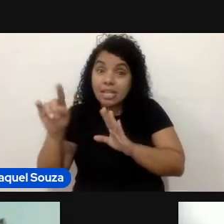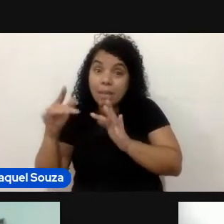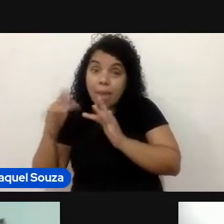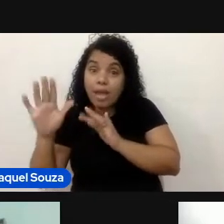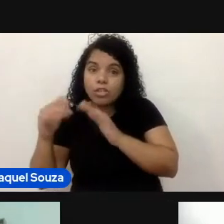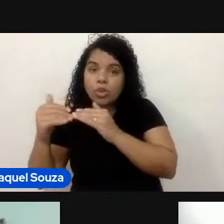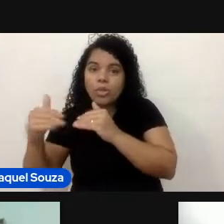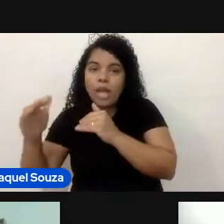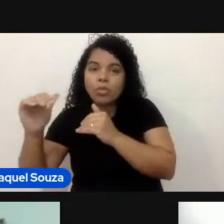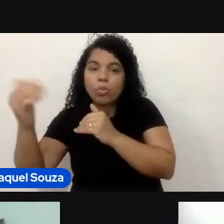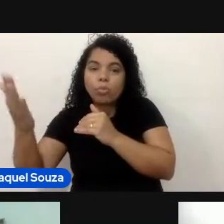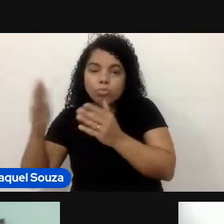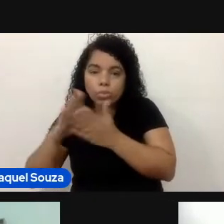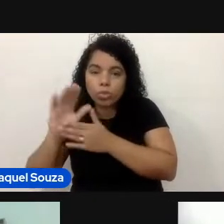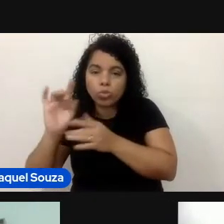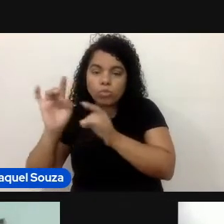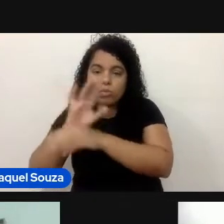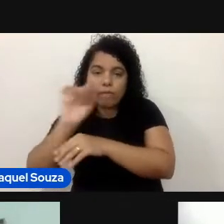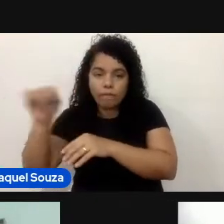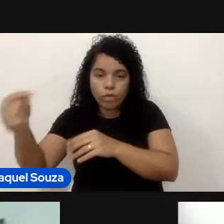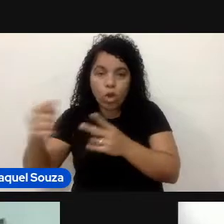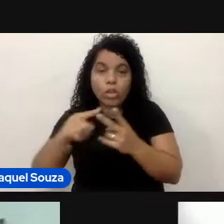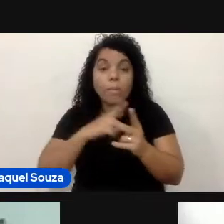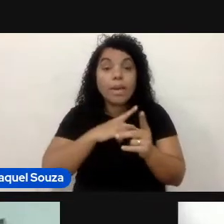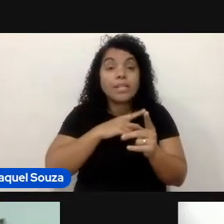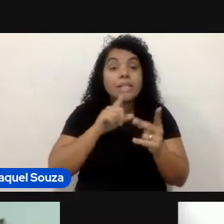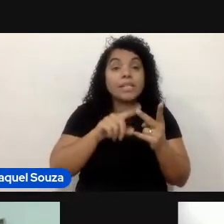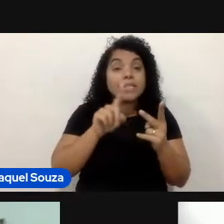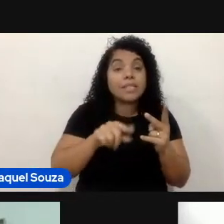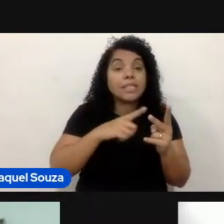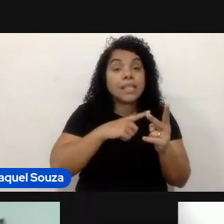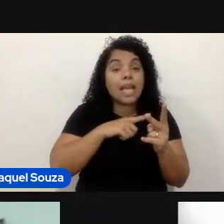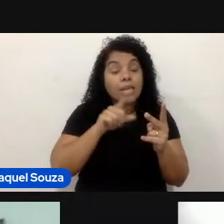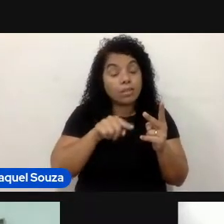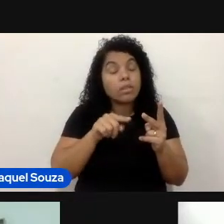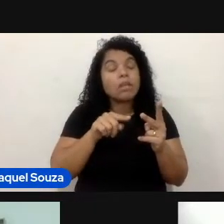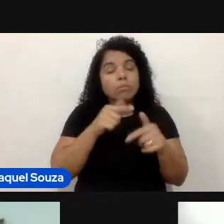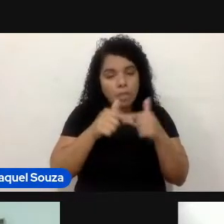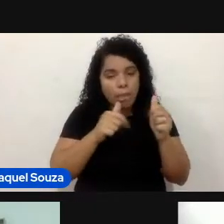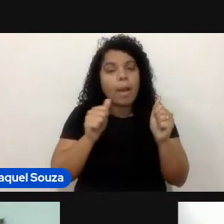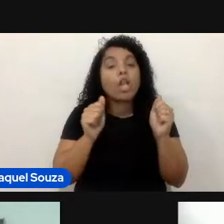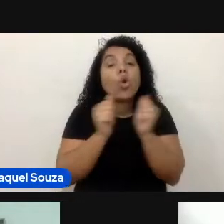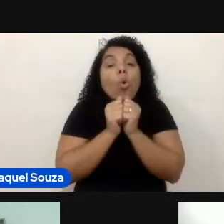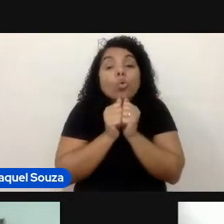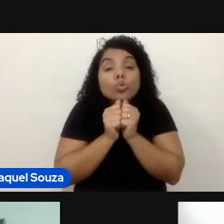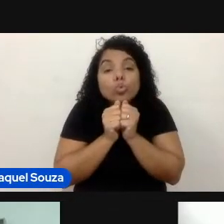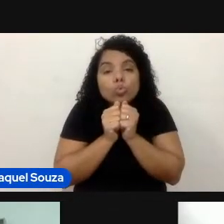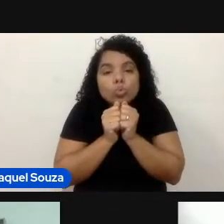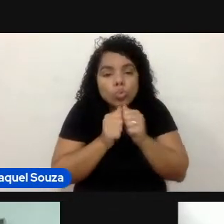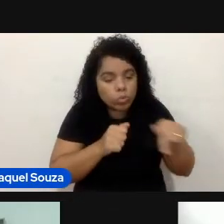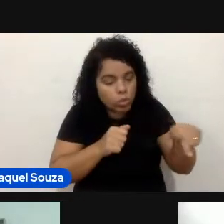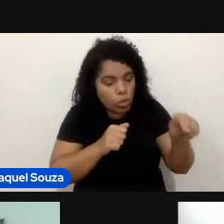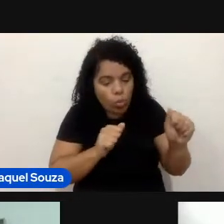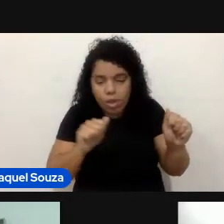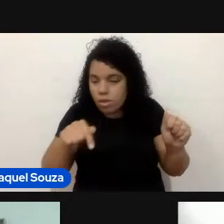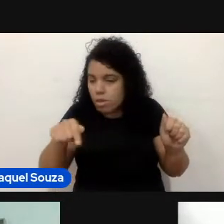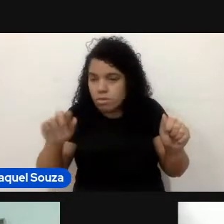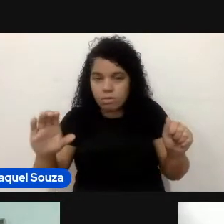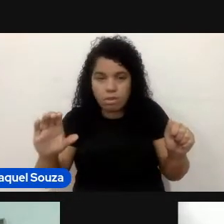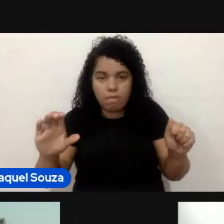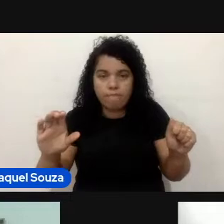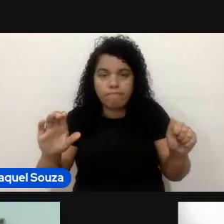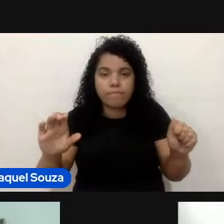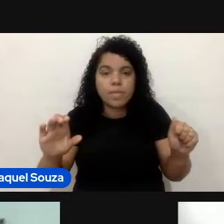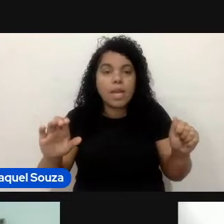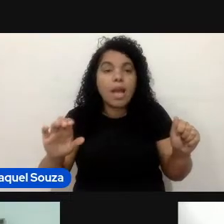exista, sim, um trabalho ali muito em conjunto, sim, dessas duas disciplinas, cada um com seu olhar e cada um